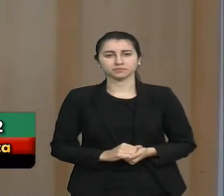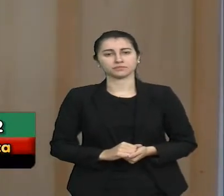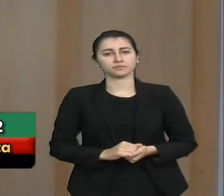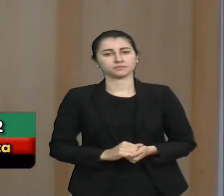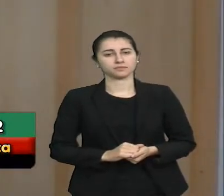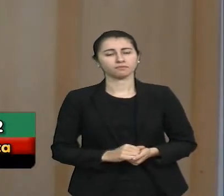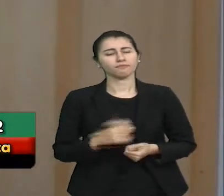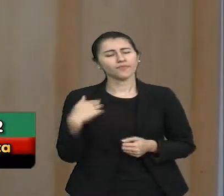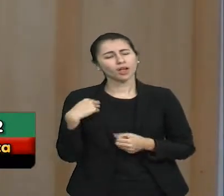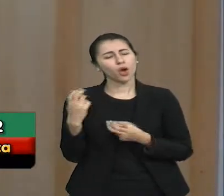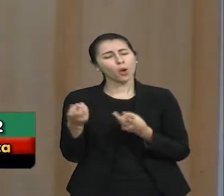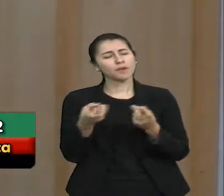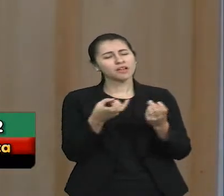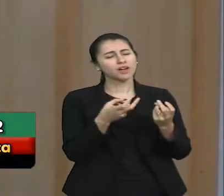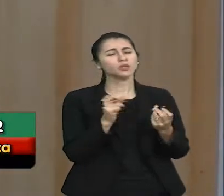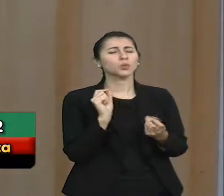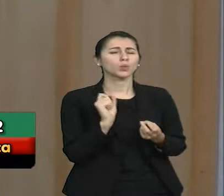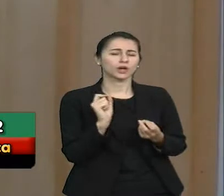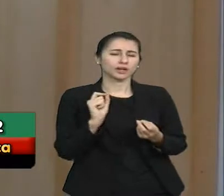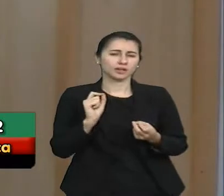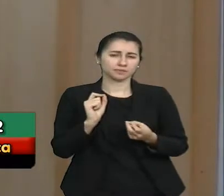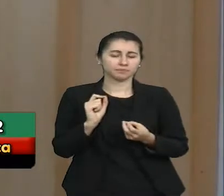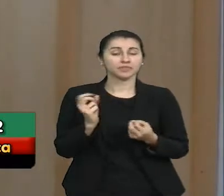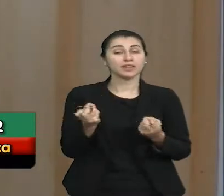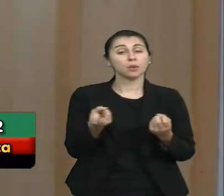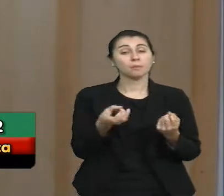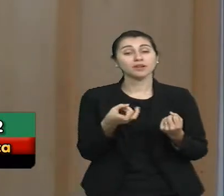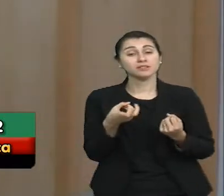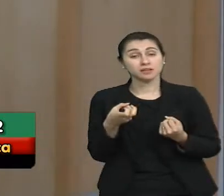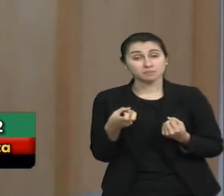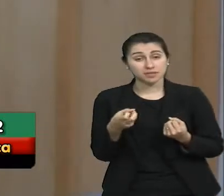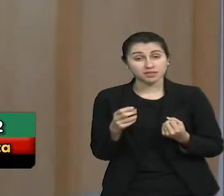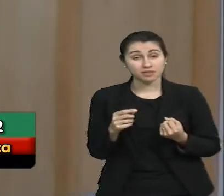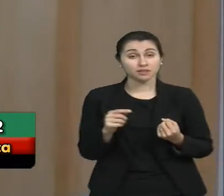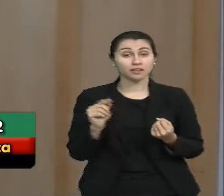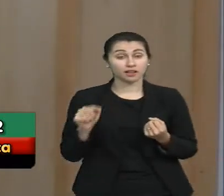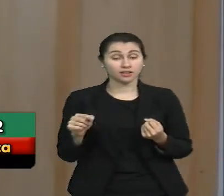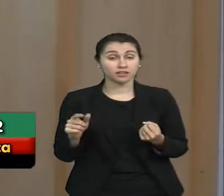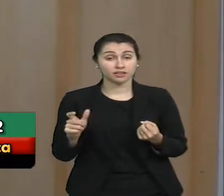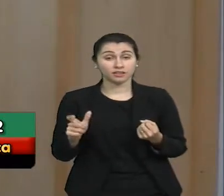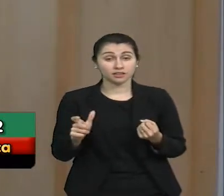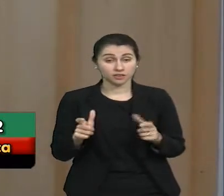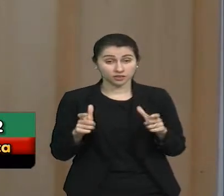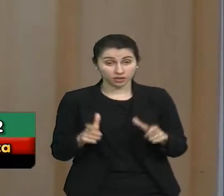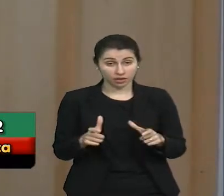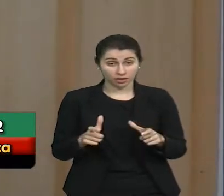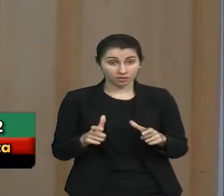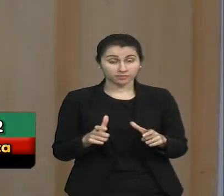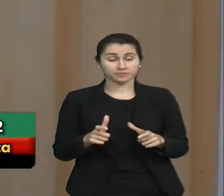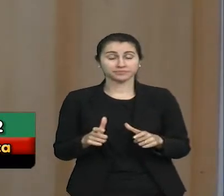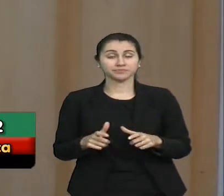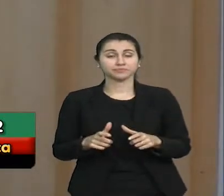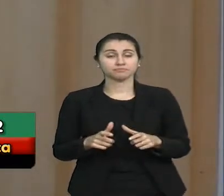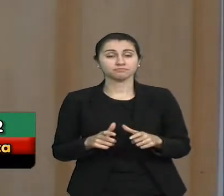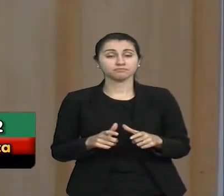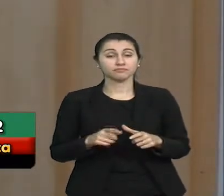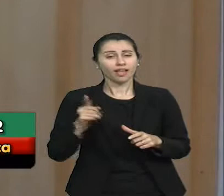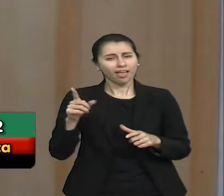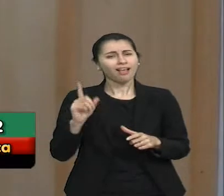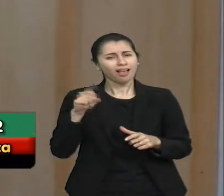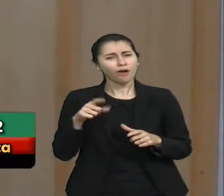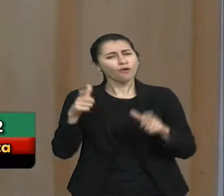assim, observando, eu percebi que neste bairro, que chama Santa Fé, é um lugar de